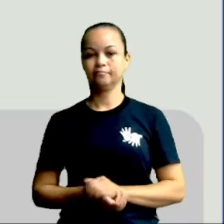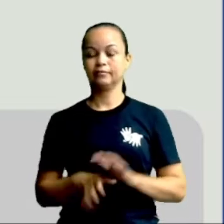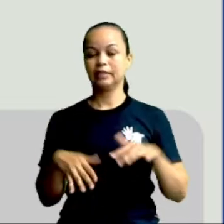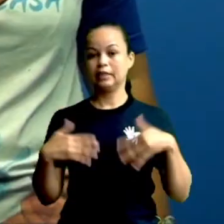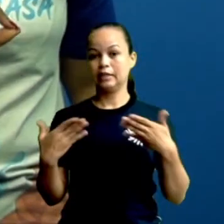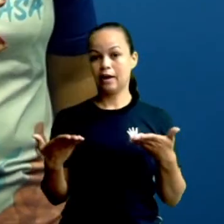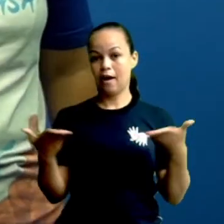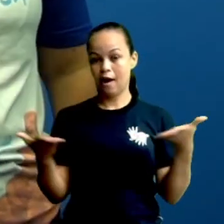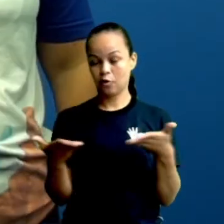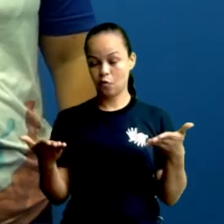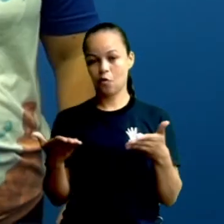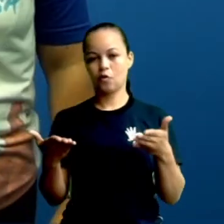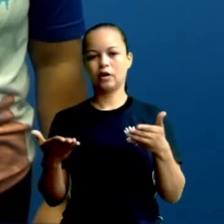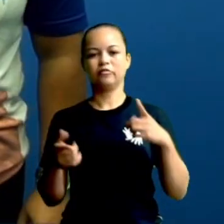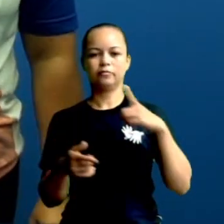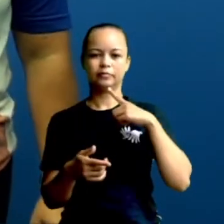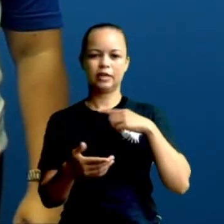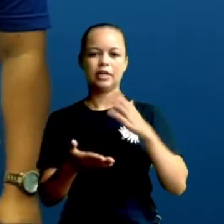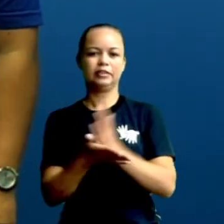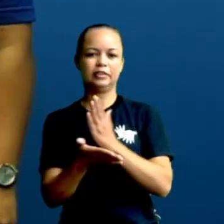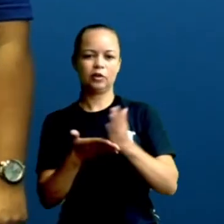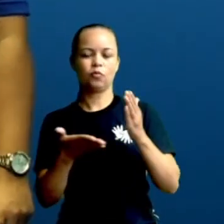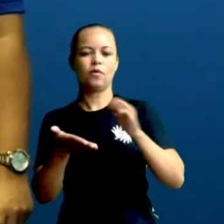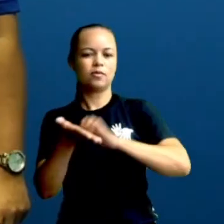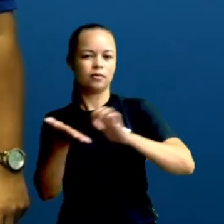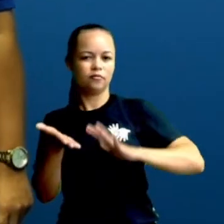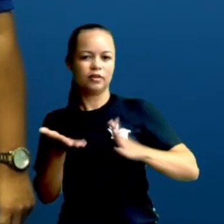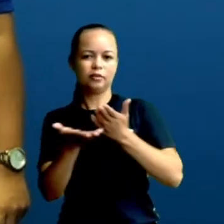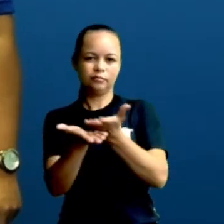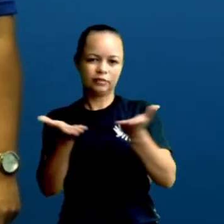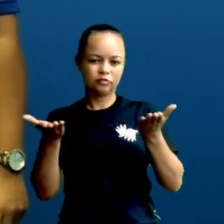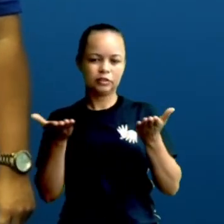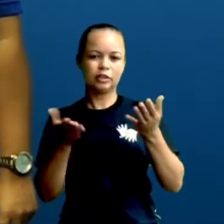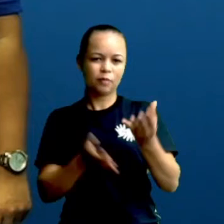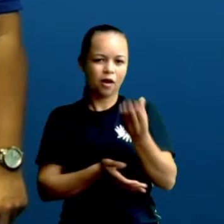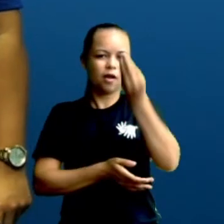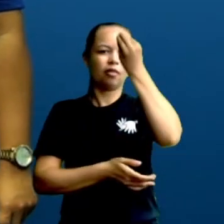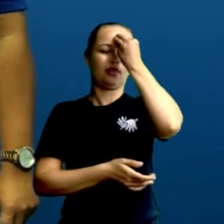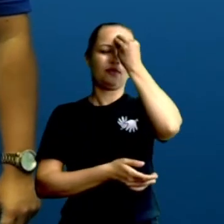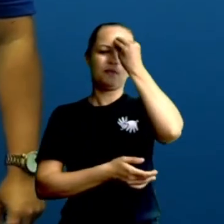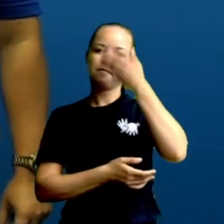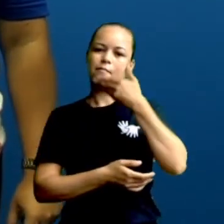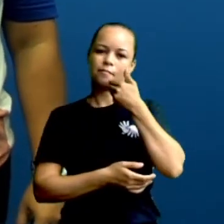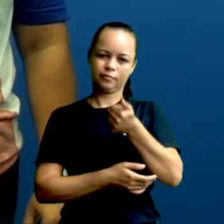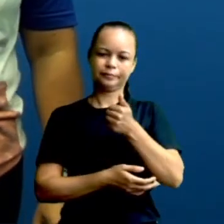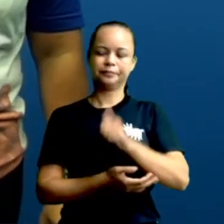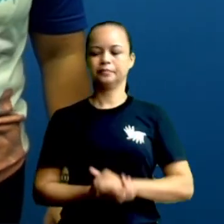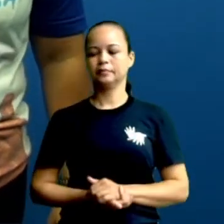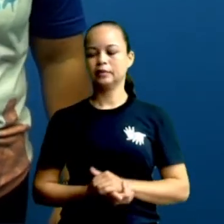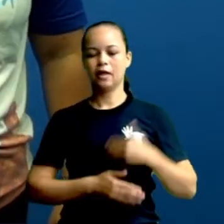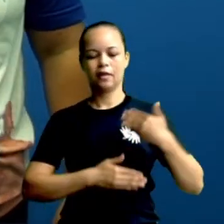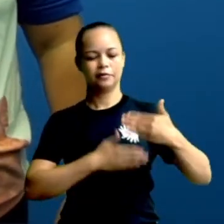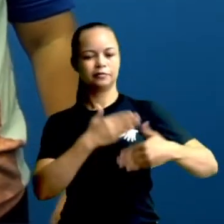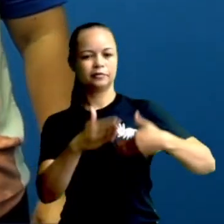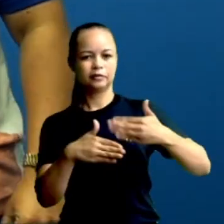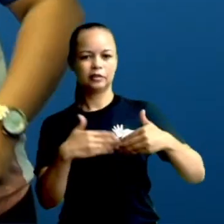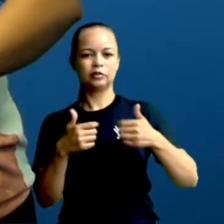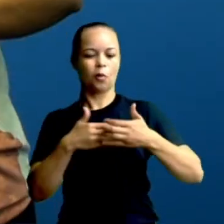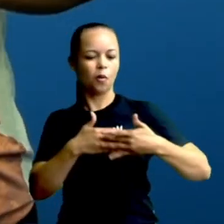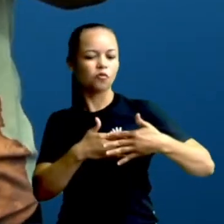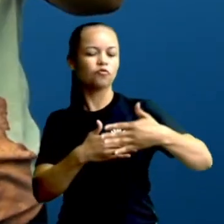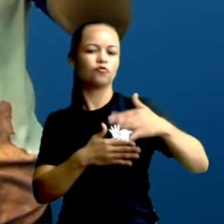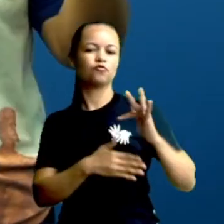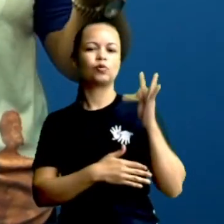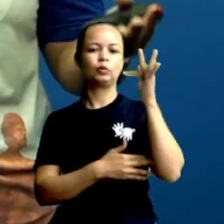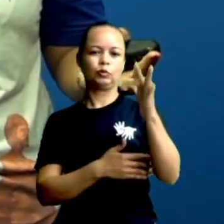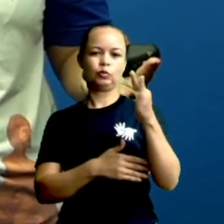gente vai fazer algumas atividades, certo? Para vocês fixarem melhor o assunto. Durante o decorrer da vida escolar de vocês ainda